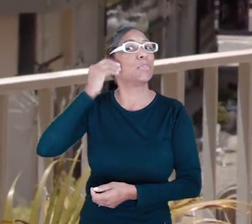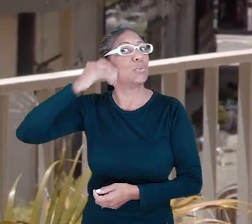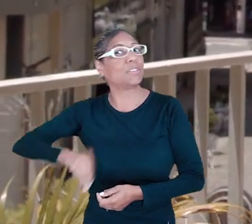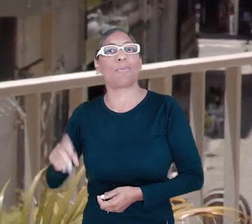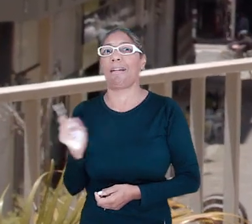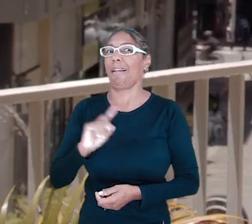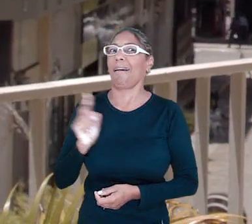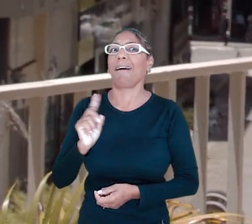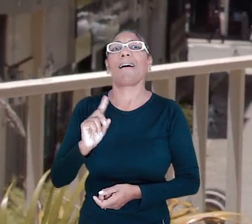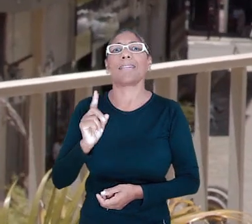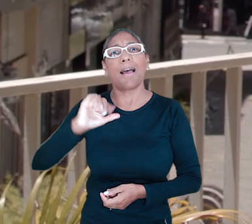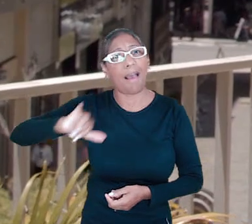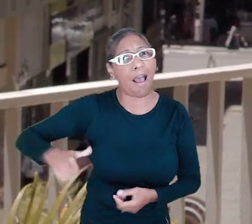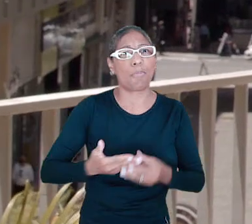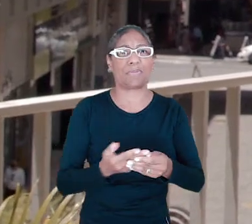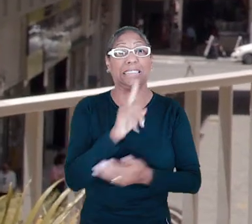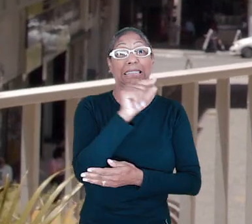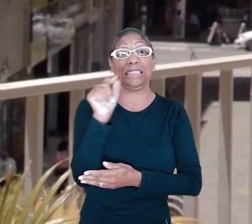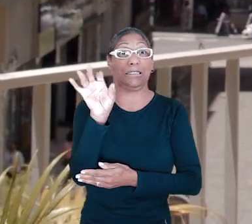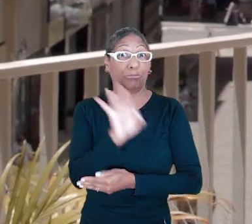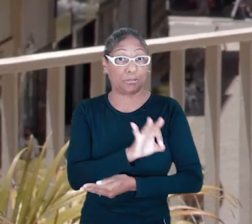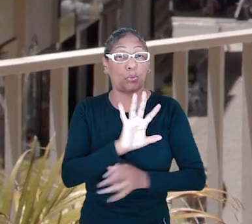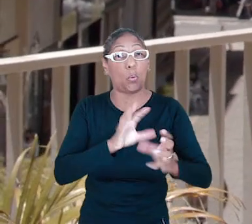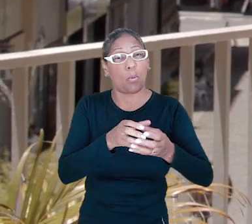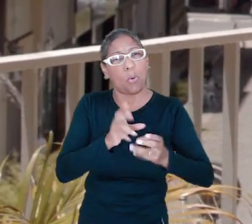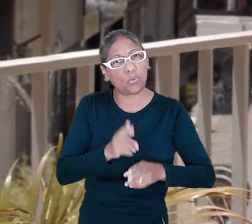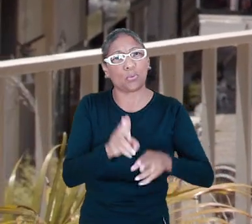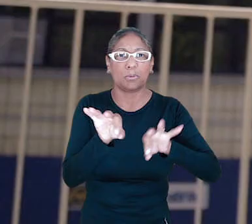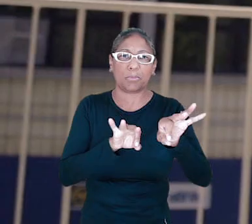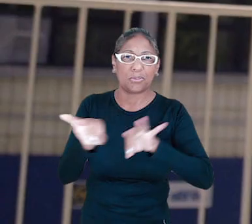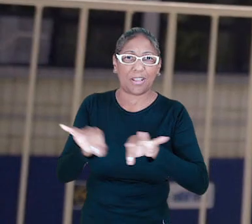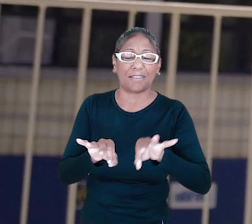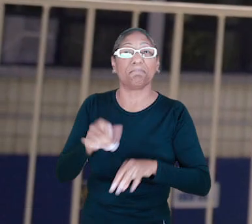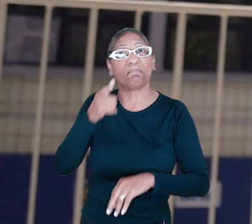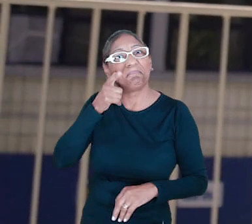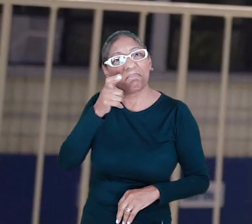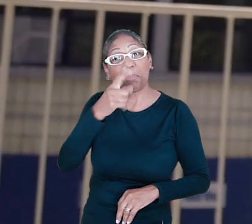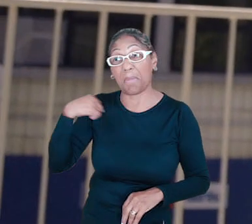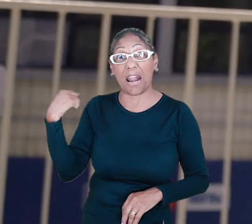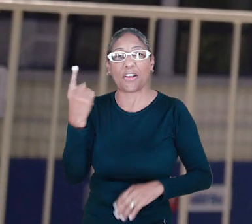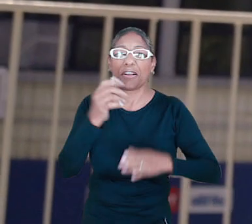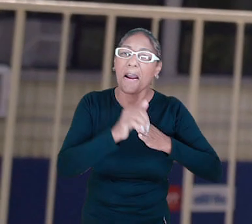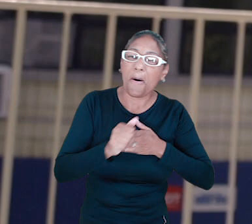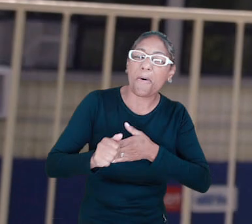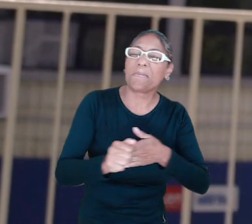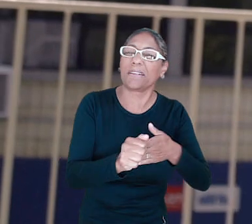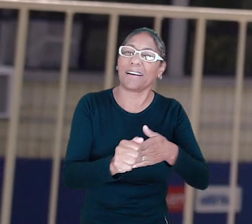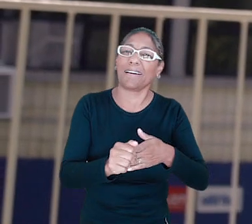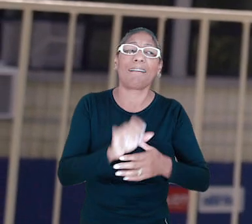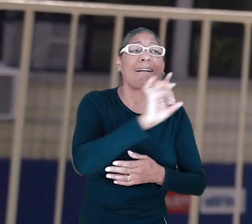né, que o aproveitamento foi de 100%, né, todos os grupos continuaram. Está sendo bem interessante para a gente